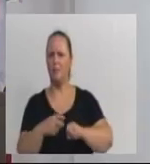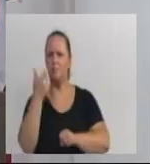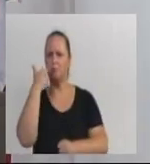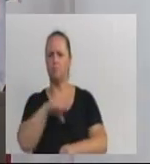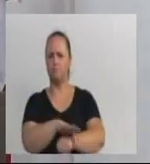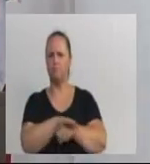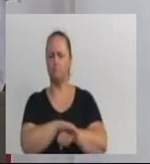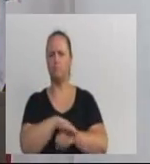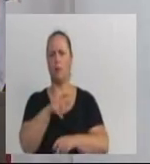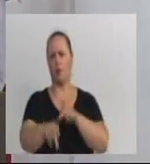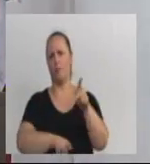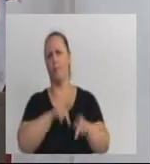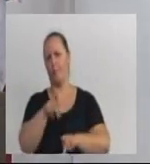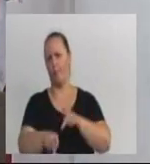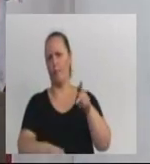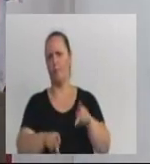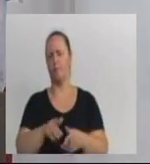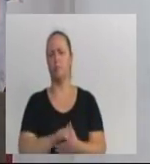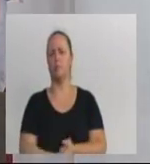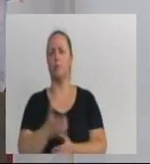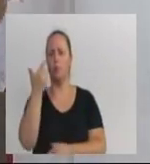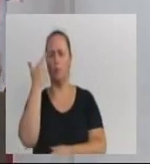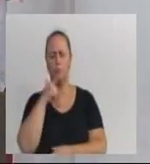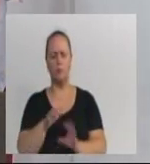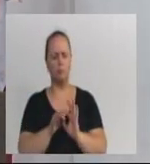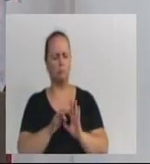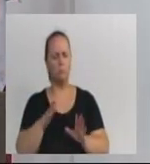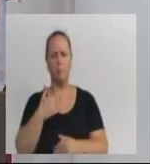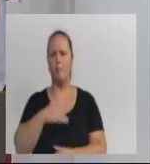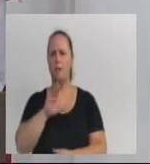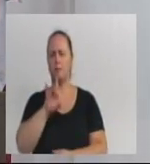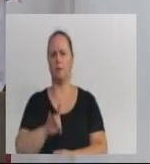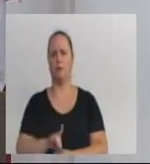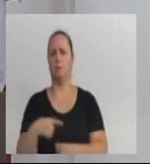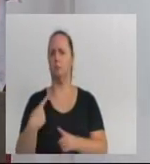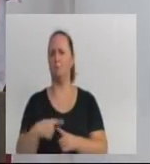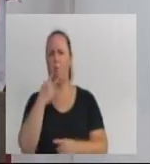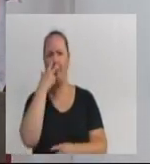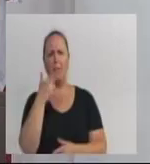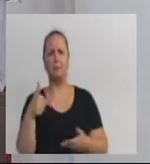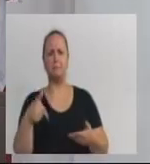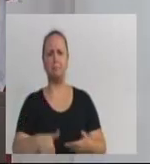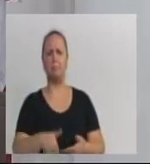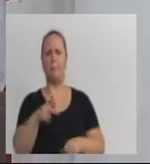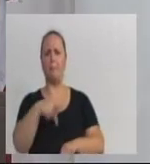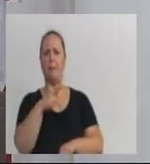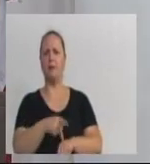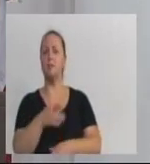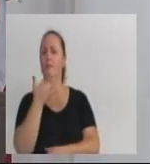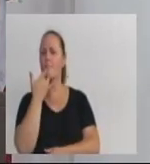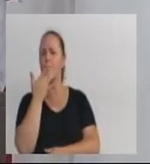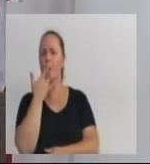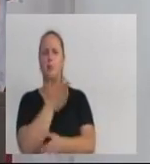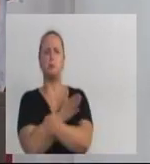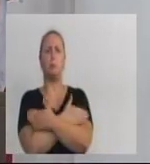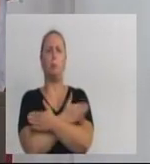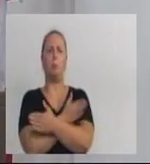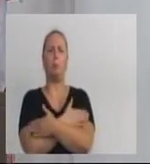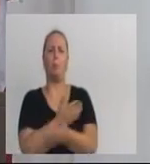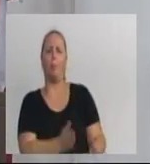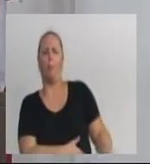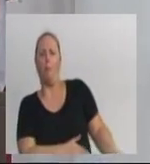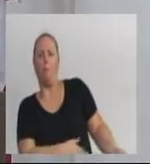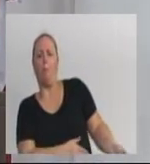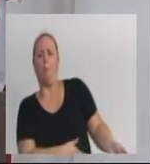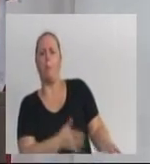contrário, mais direitos, está mais fácil ser vagabundo no país. Está mais fácil fazer delito